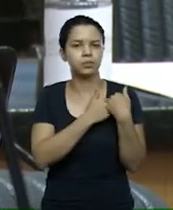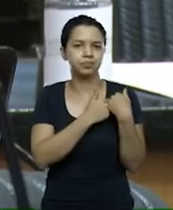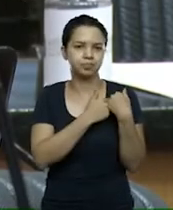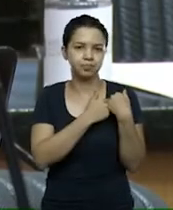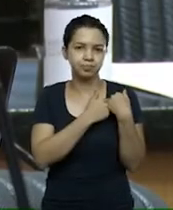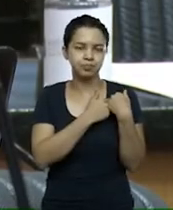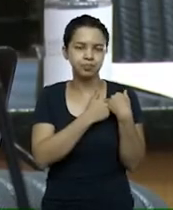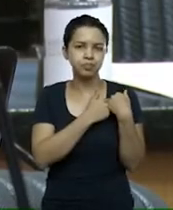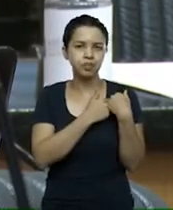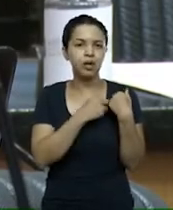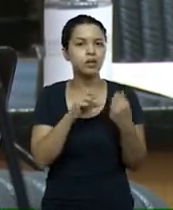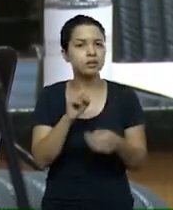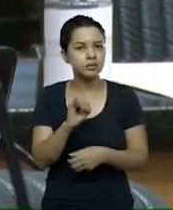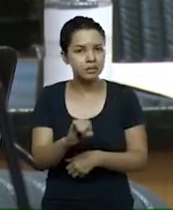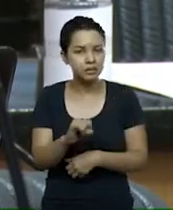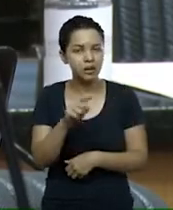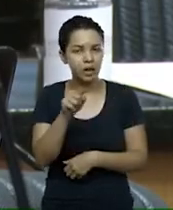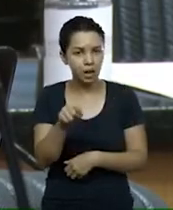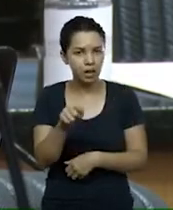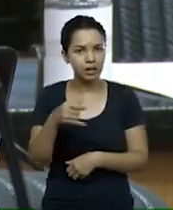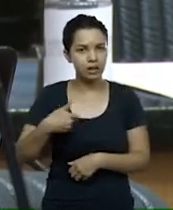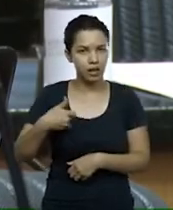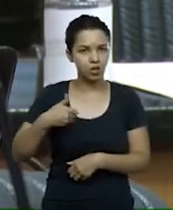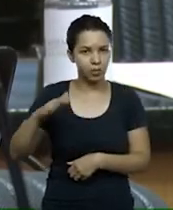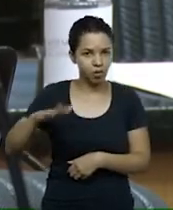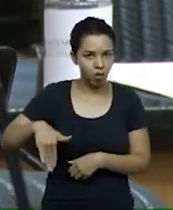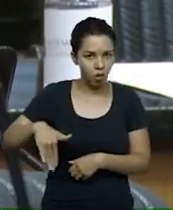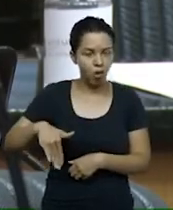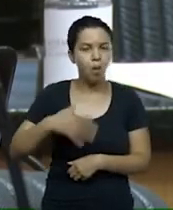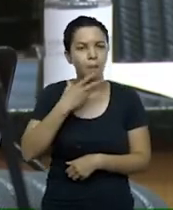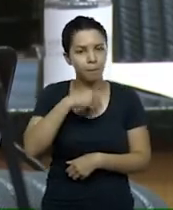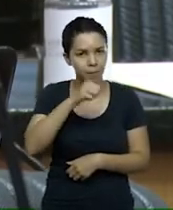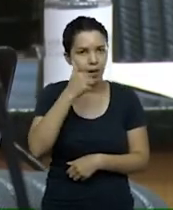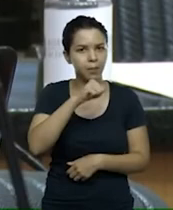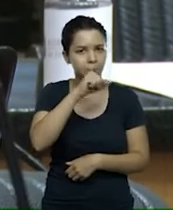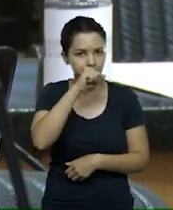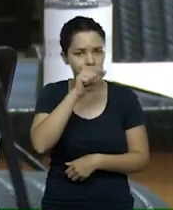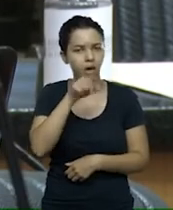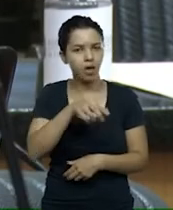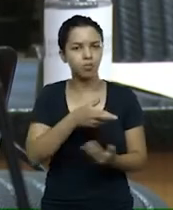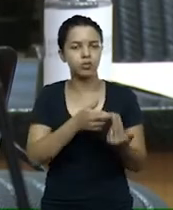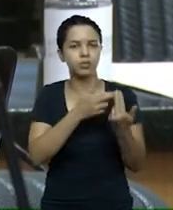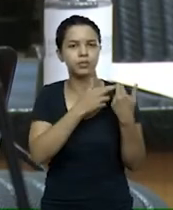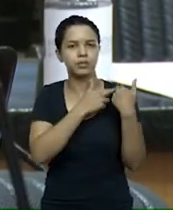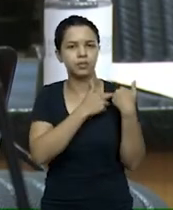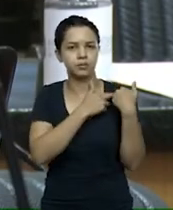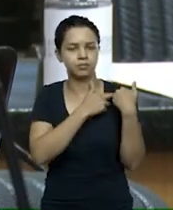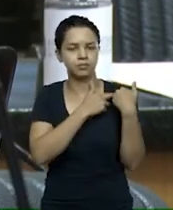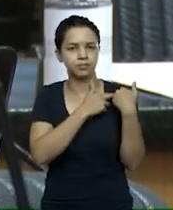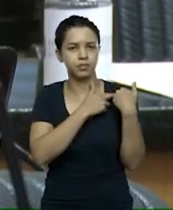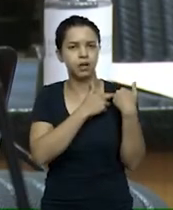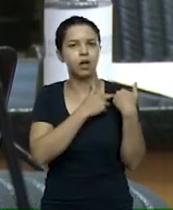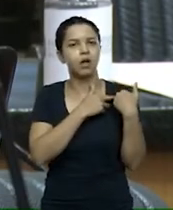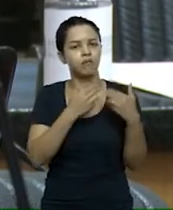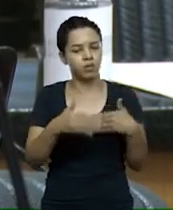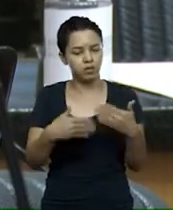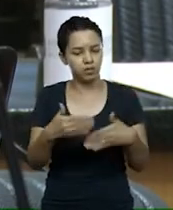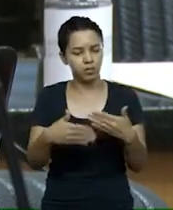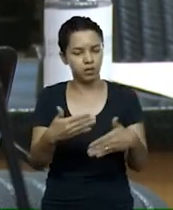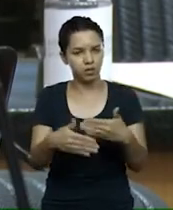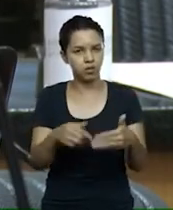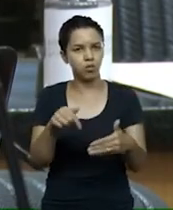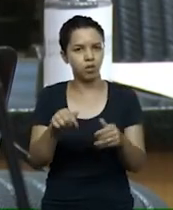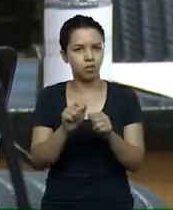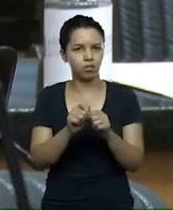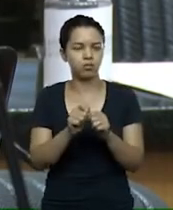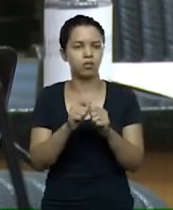são os pais. Então, nós estamos trabalhando aqui na Assembleia para construir essa legislação, está tramitando aqui. A gente